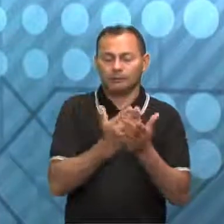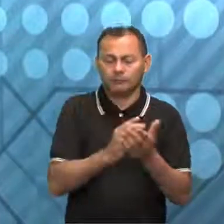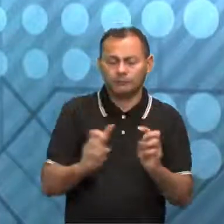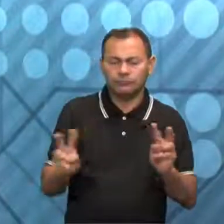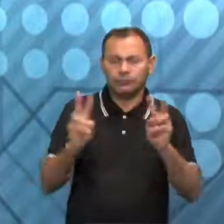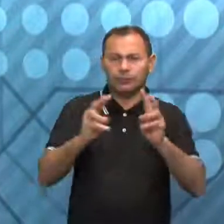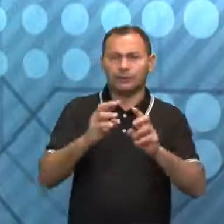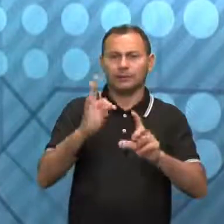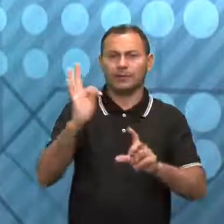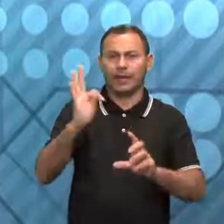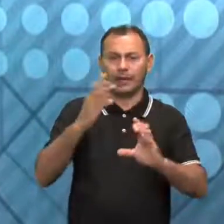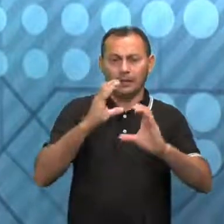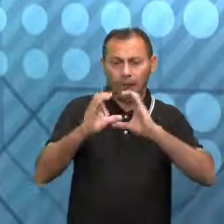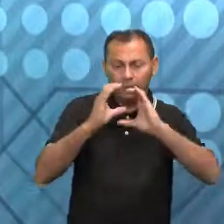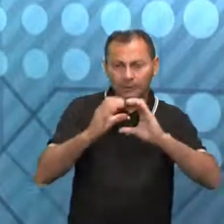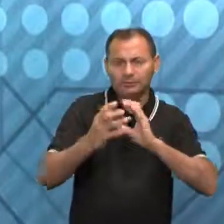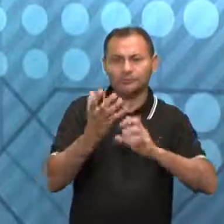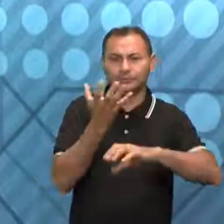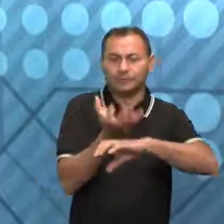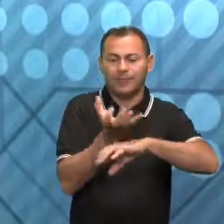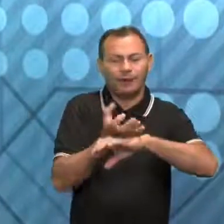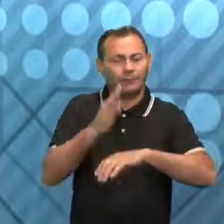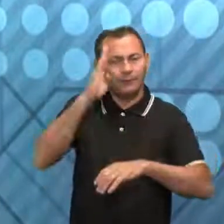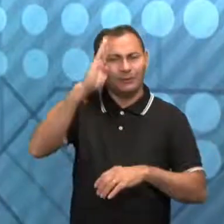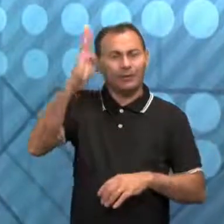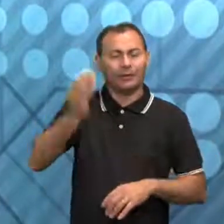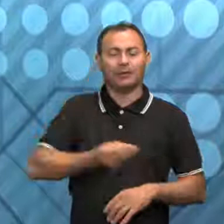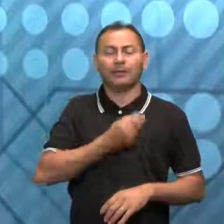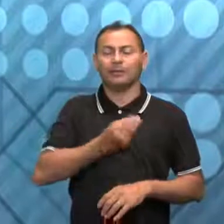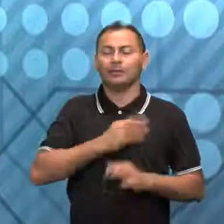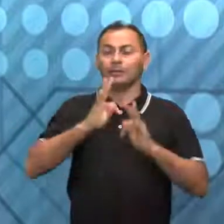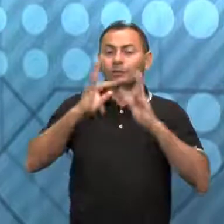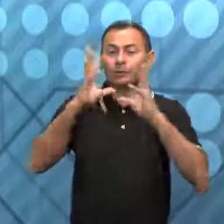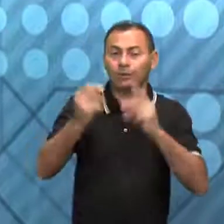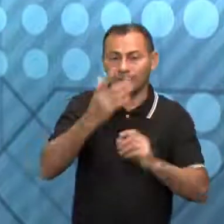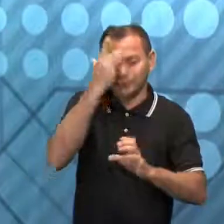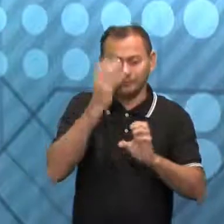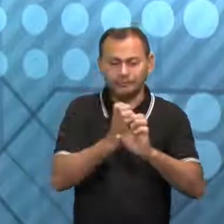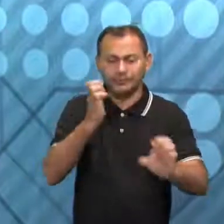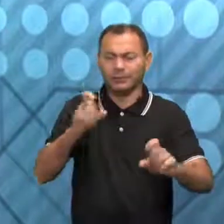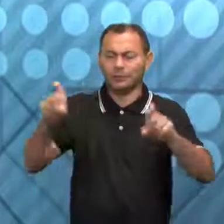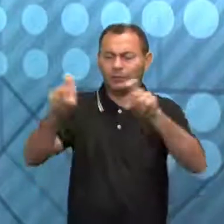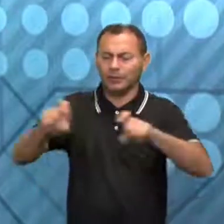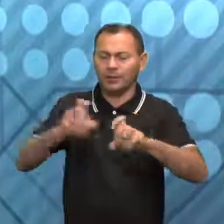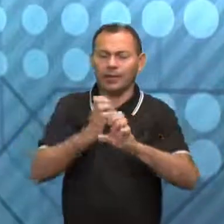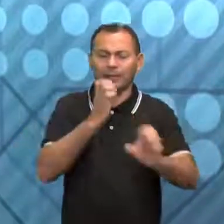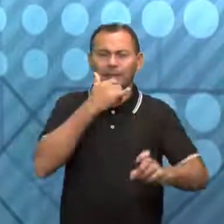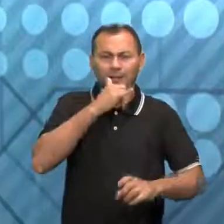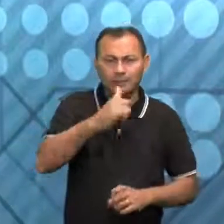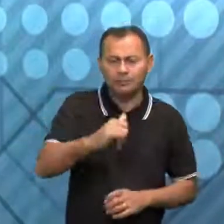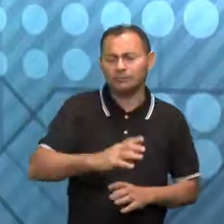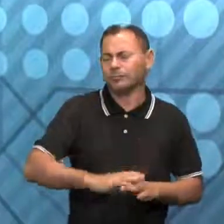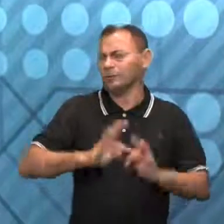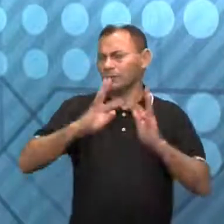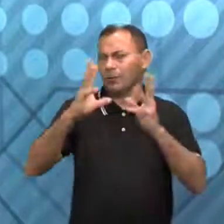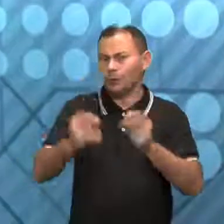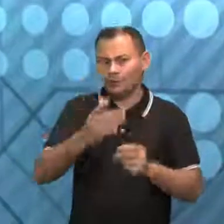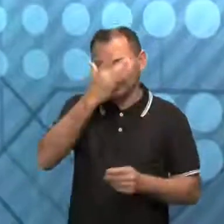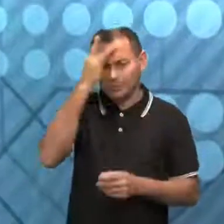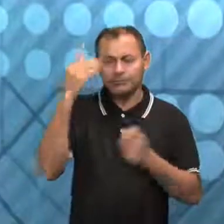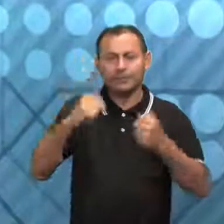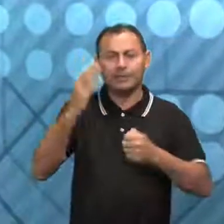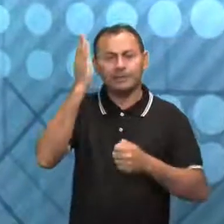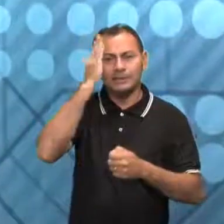telecomunicação. Essa matéria, essa disciplina tão fundamental na vida de todo engenheiro, seja engenheiro de computação, engenheiro eletricista. Então, todo mundo precisa